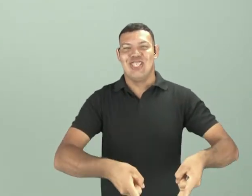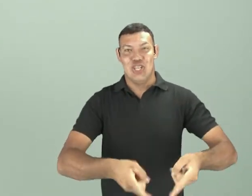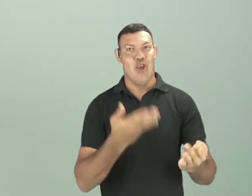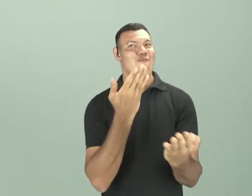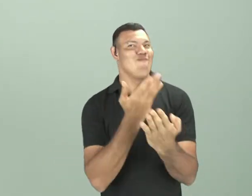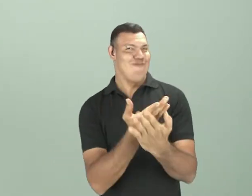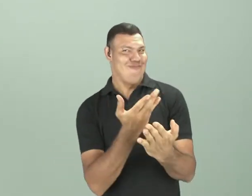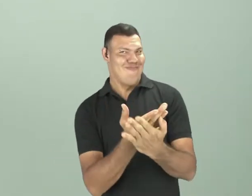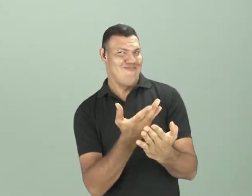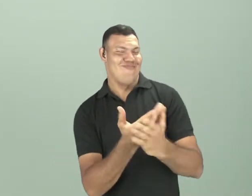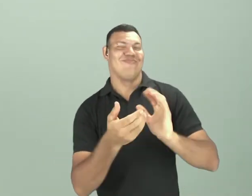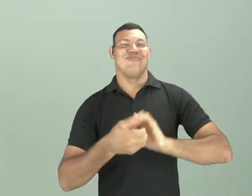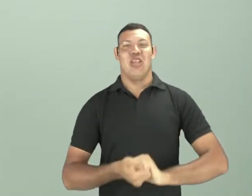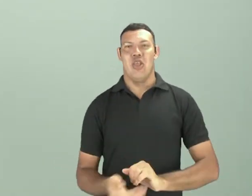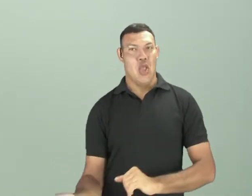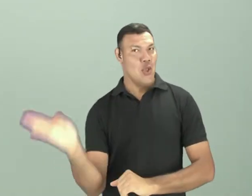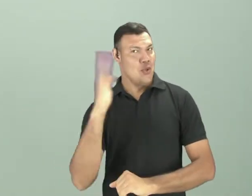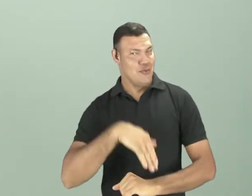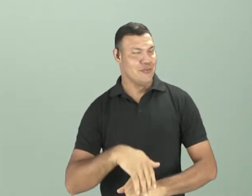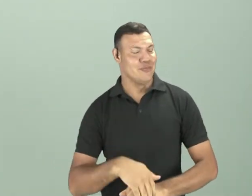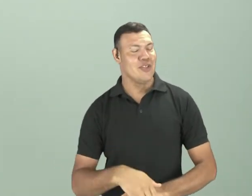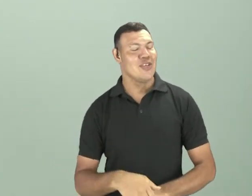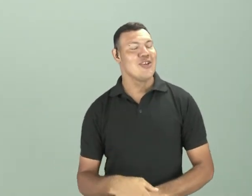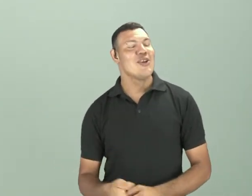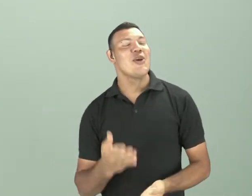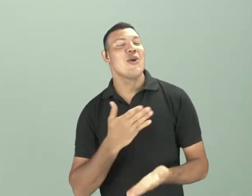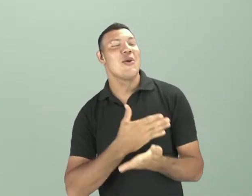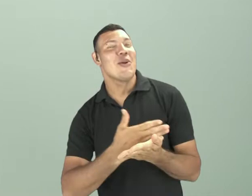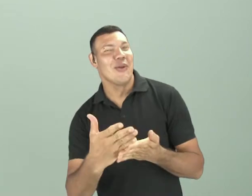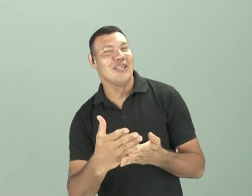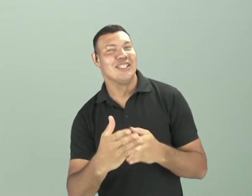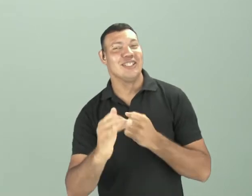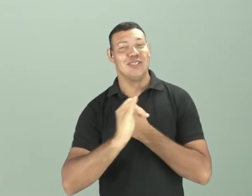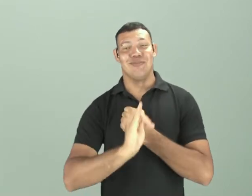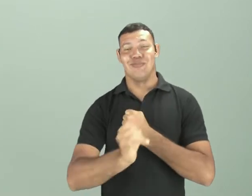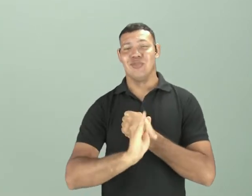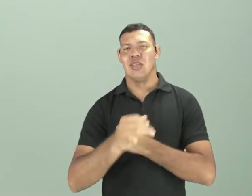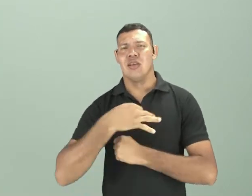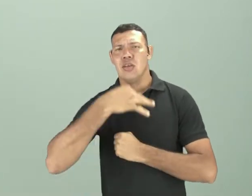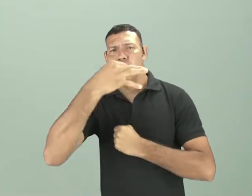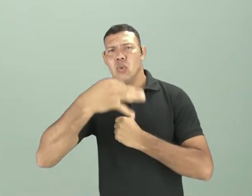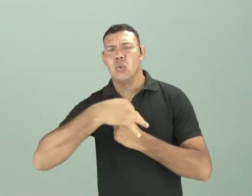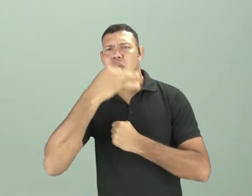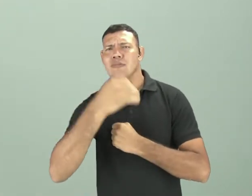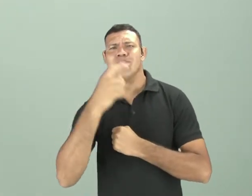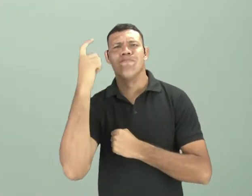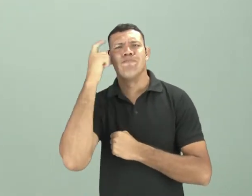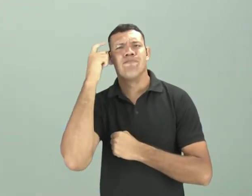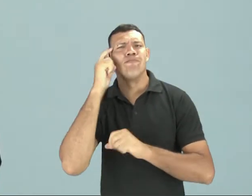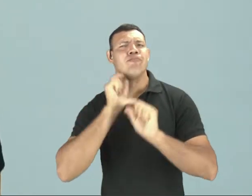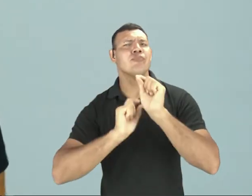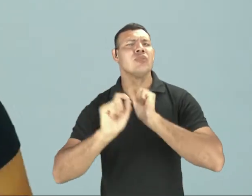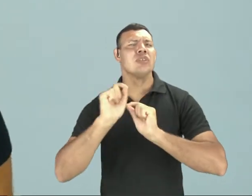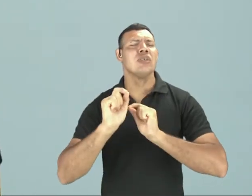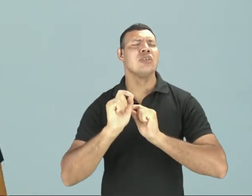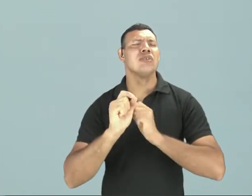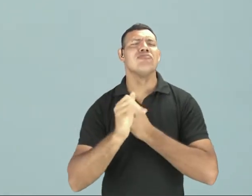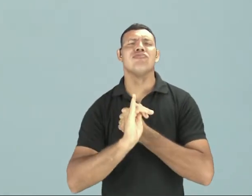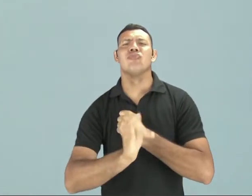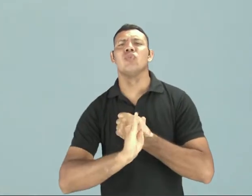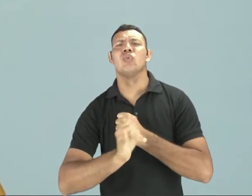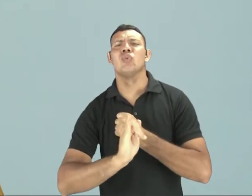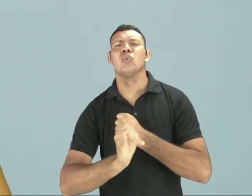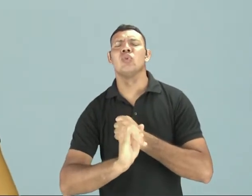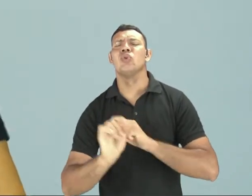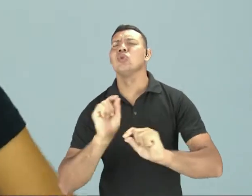estudar. Vamos lá. Para a gente começar a falar sobre crônica argumentativa, nós temos que pensar numa coisa primeiro. O que é crônica? Vocês devem estar se